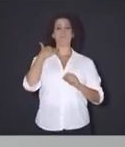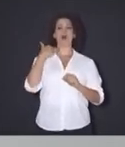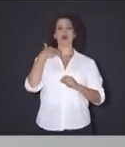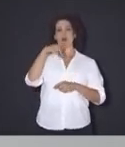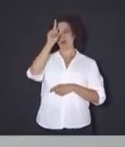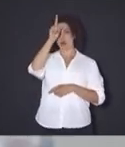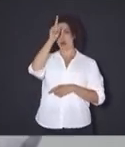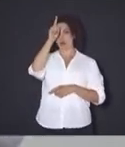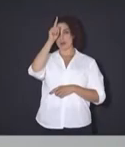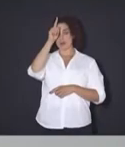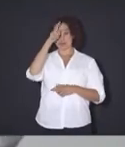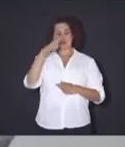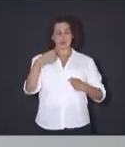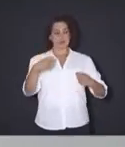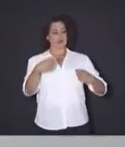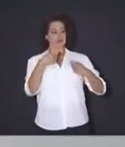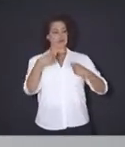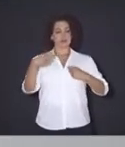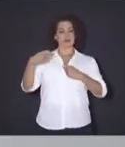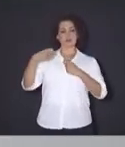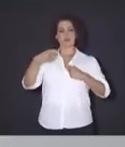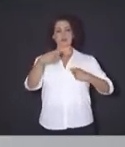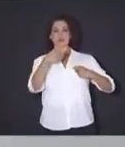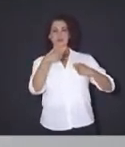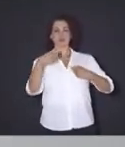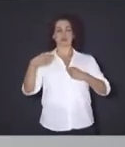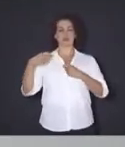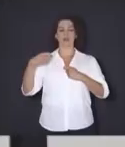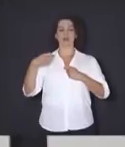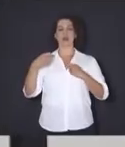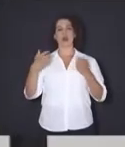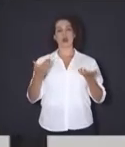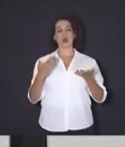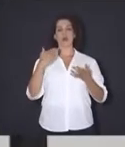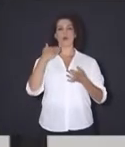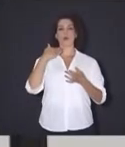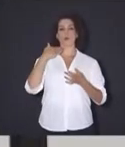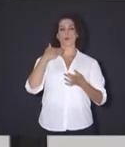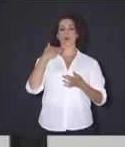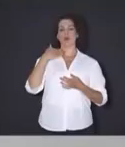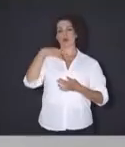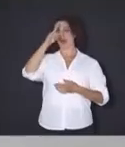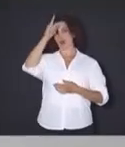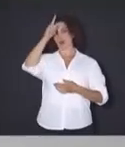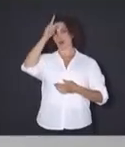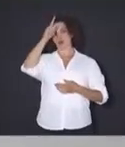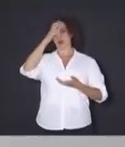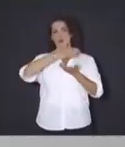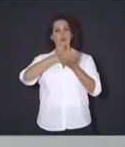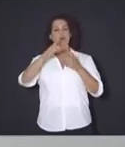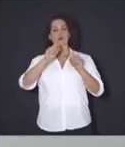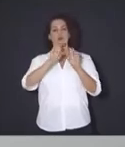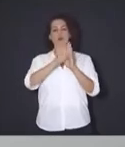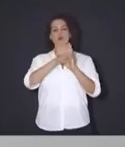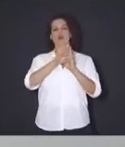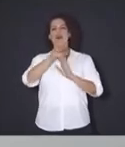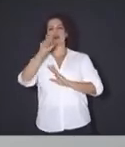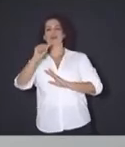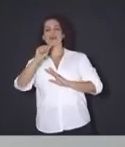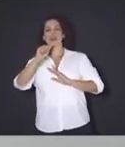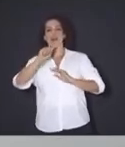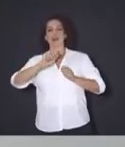então spaces é expandem o conceito de austeridade querendo que a grécia